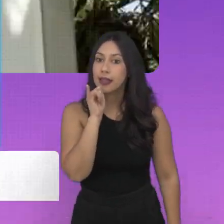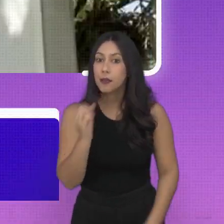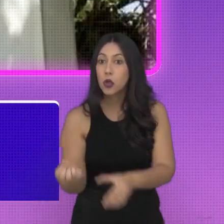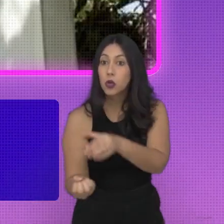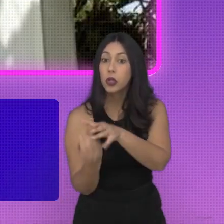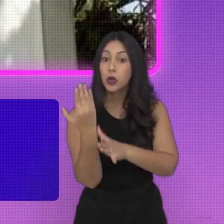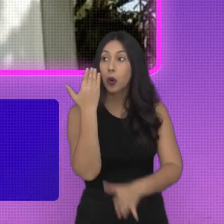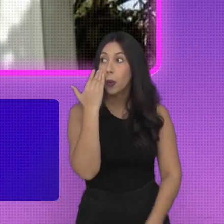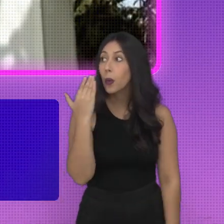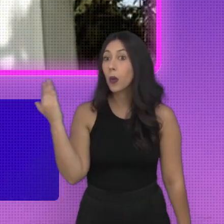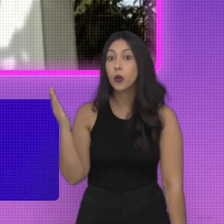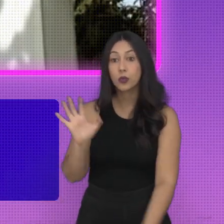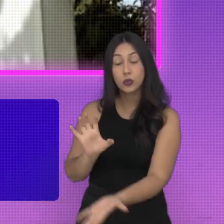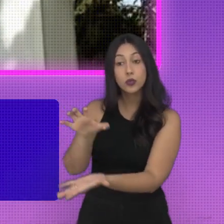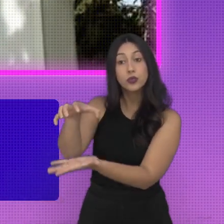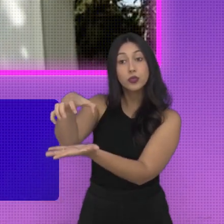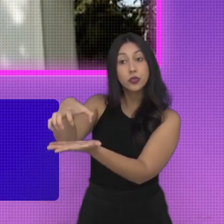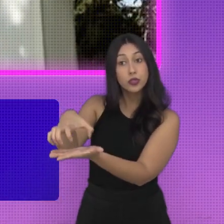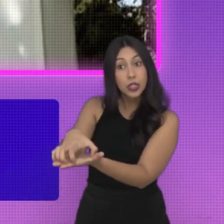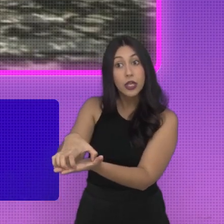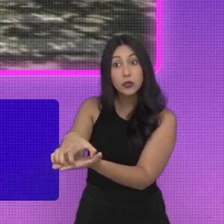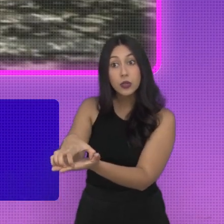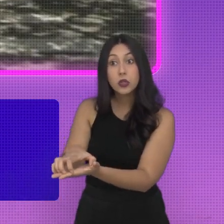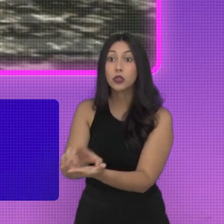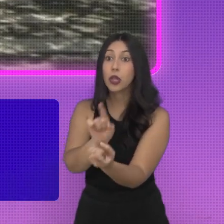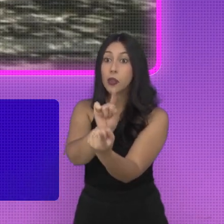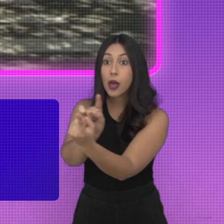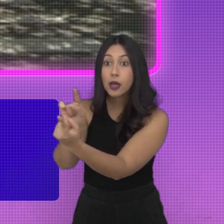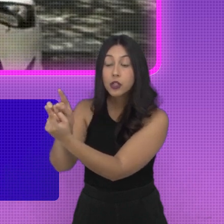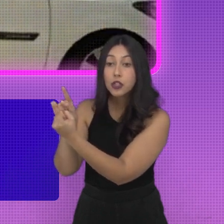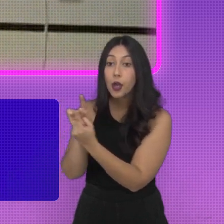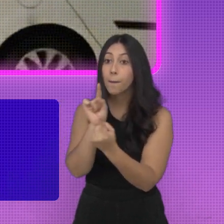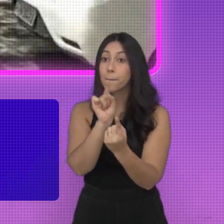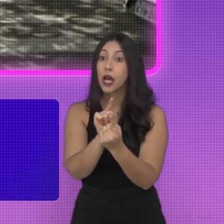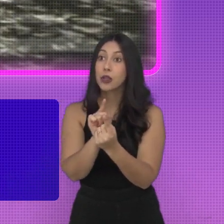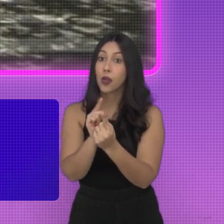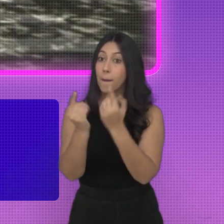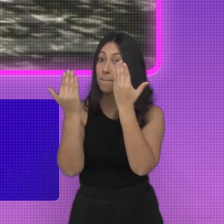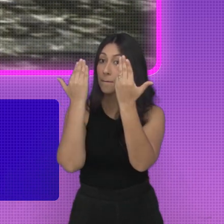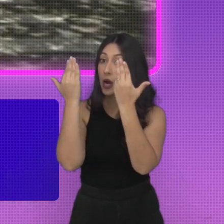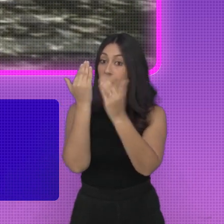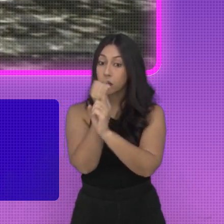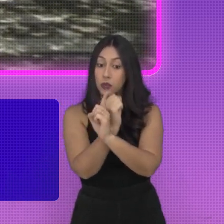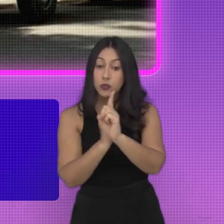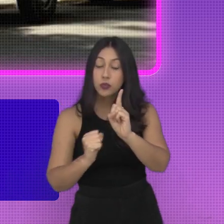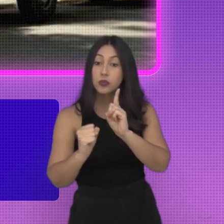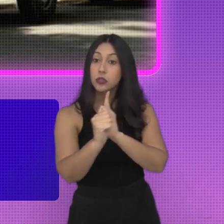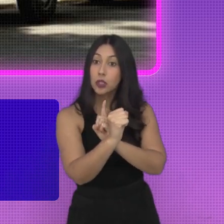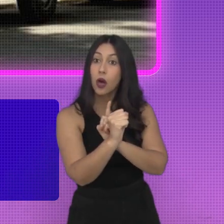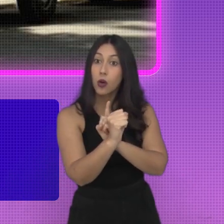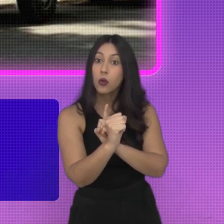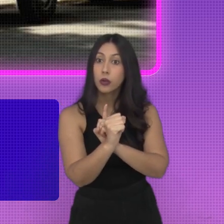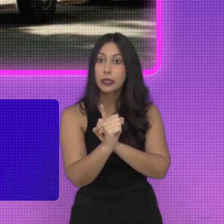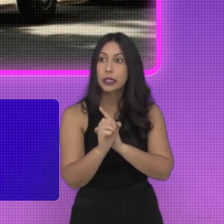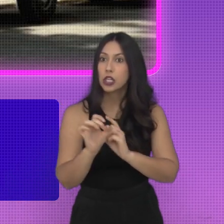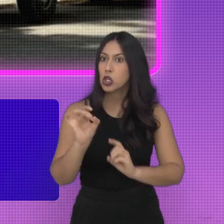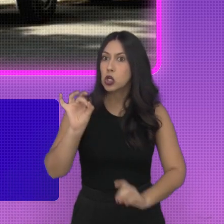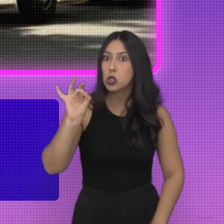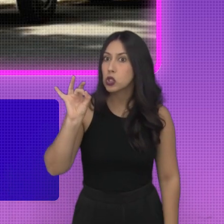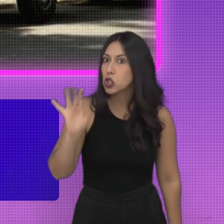criação dos CAPs, né? Que é o Centro de Atenção Psicossocial, que lida não só com essa questão